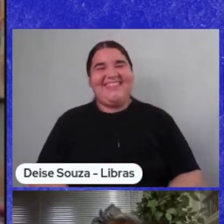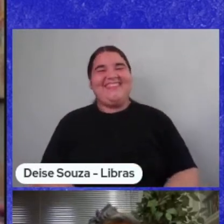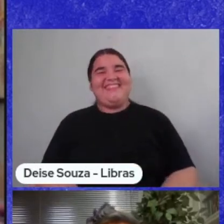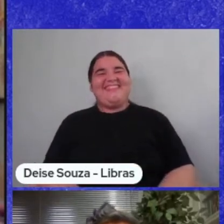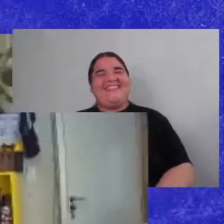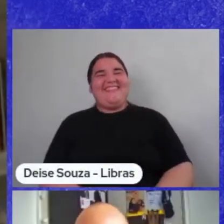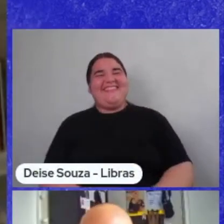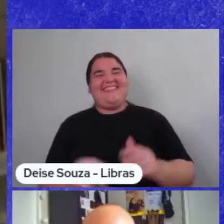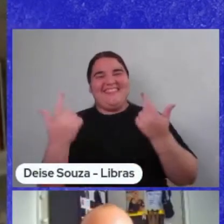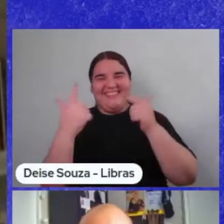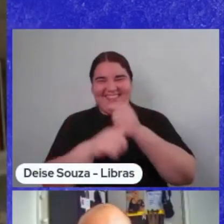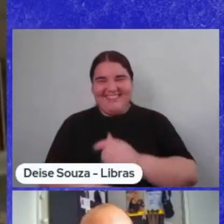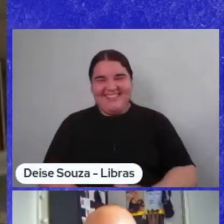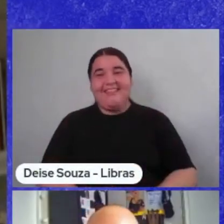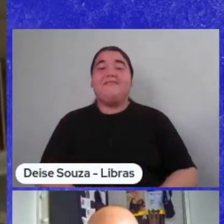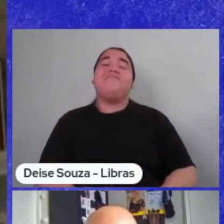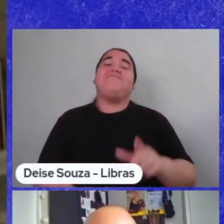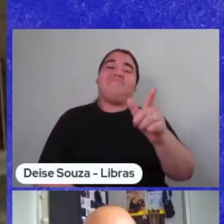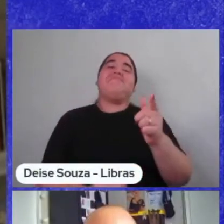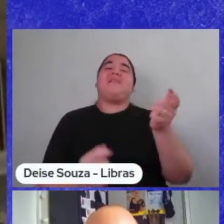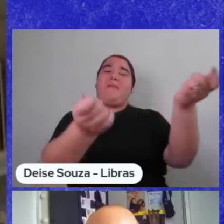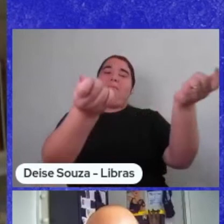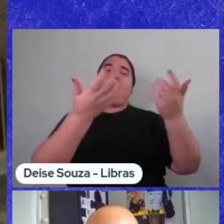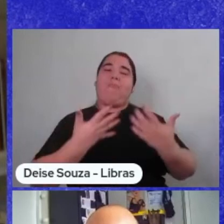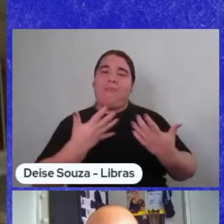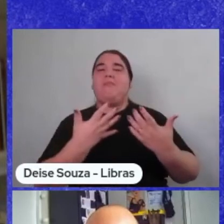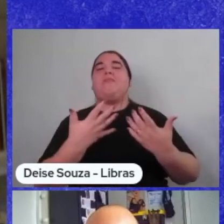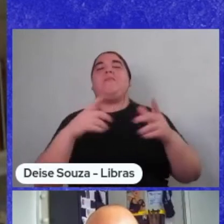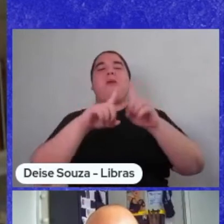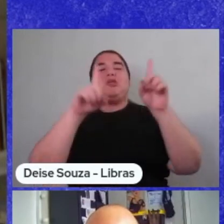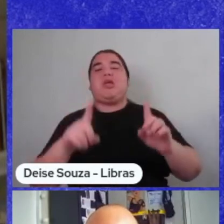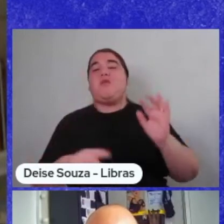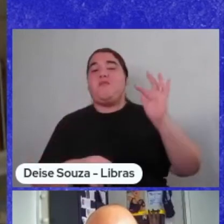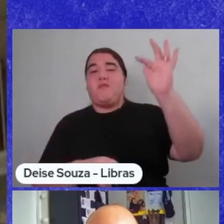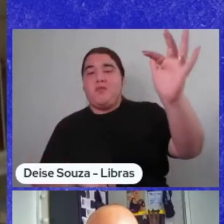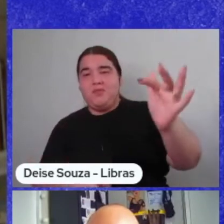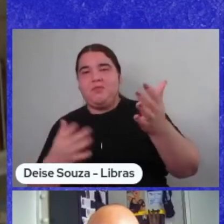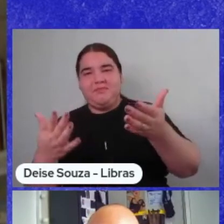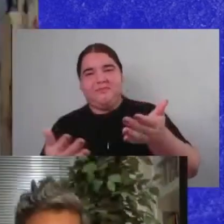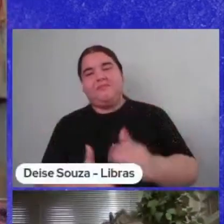você conte desses projetos aí que vem aí no futuro, de Henrique Arruda.